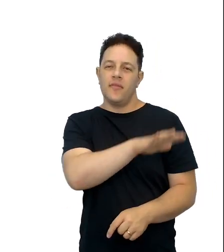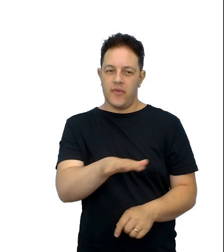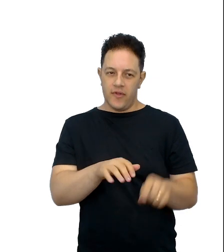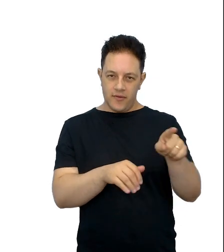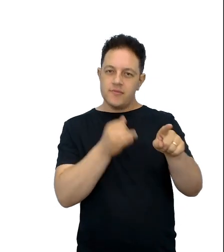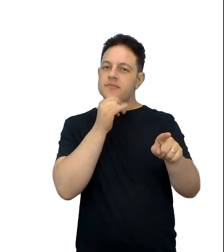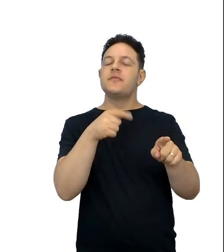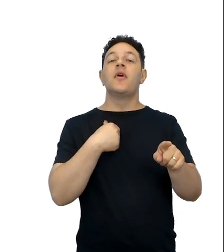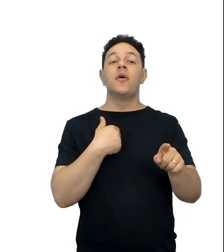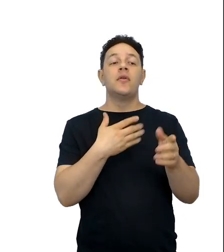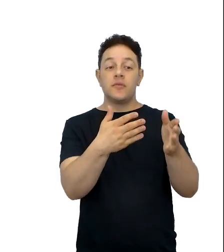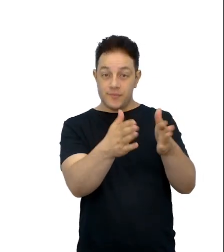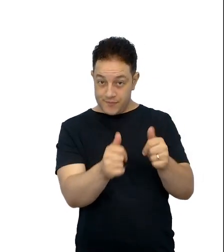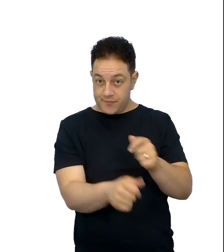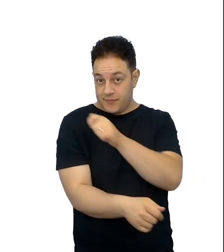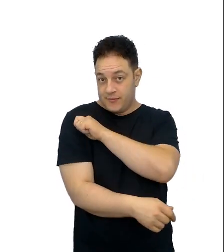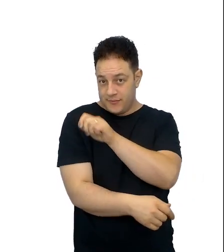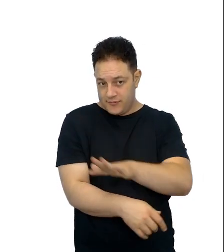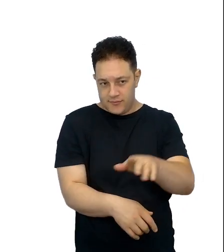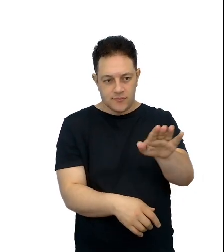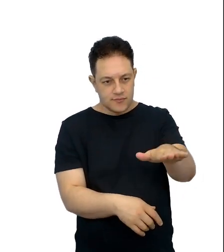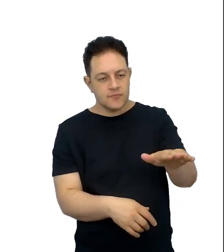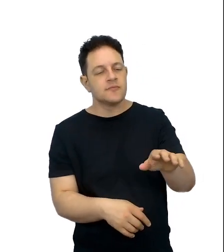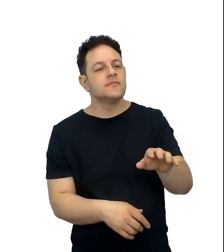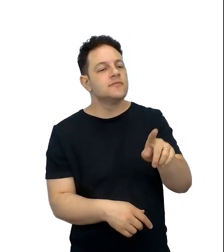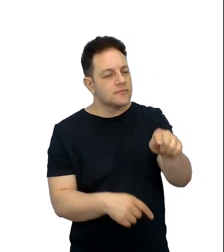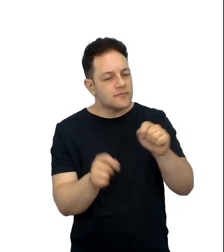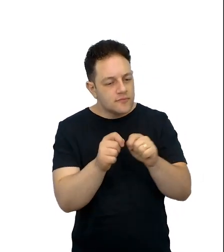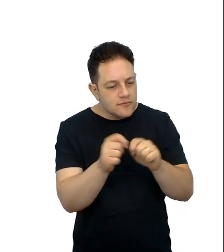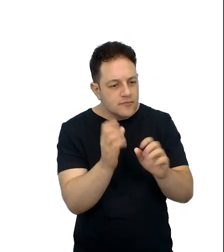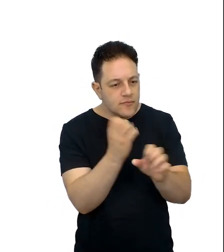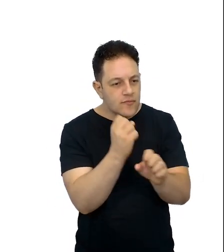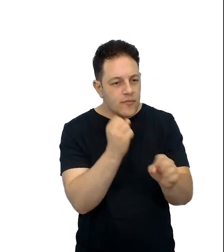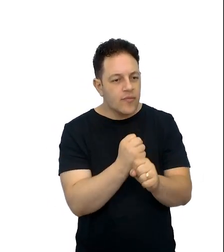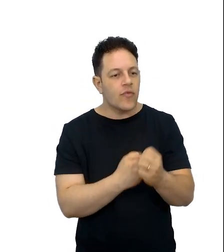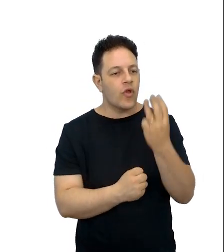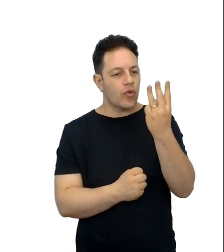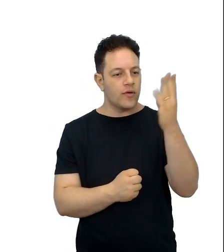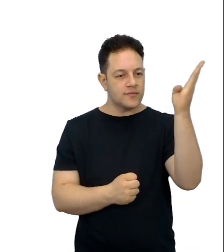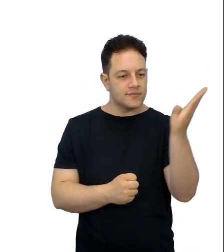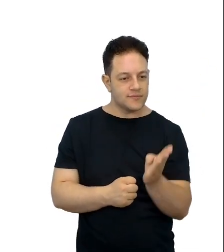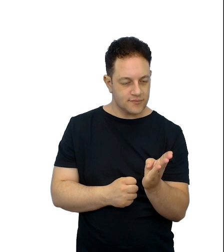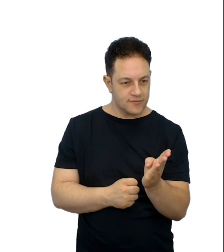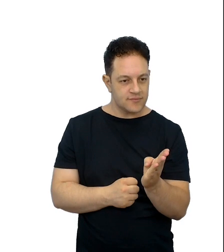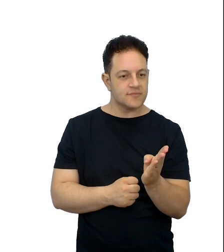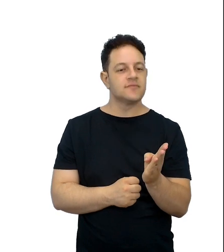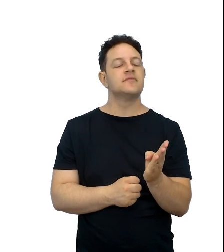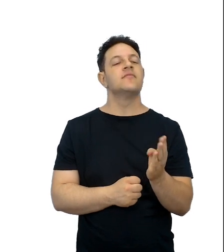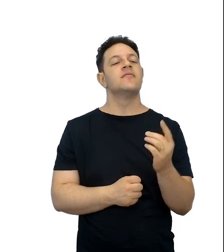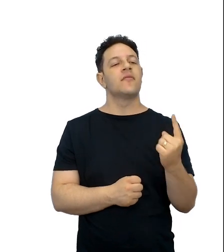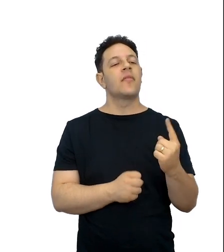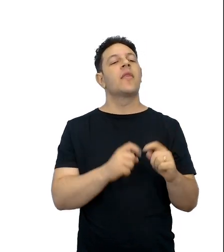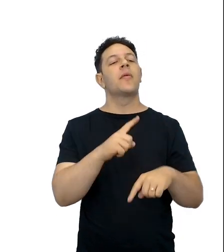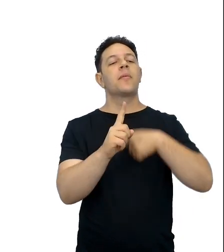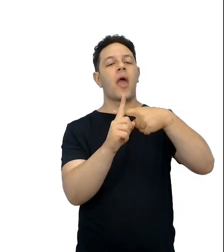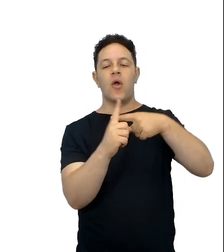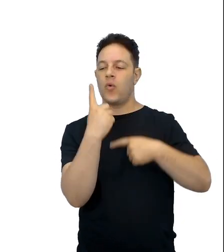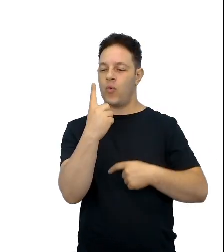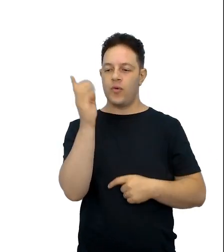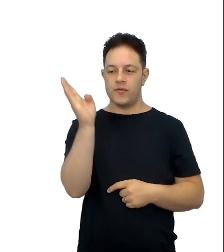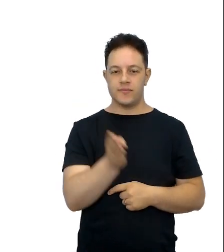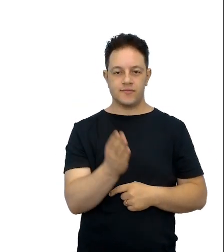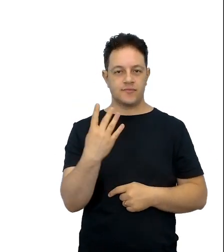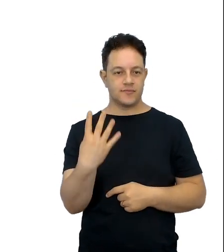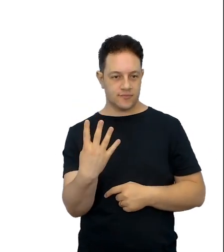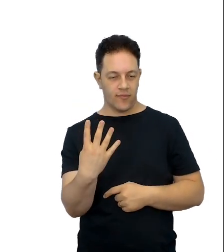quando eu peço para o estudante calcular 2/3 mais 1/4, tem